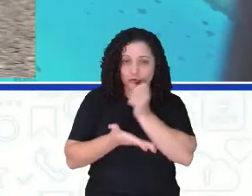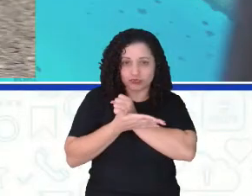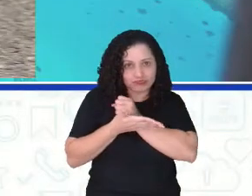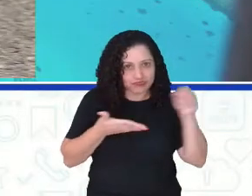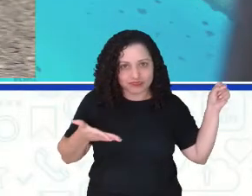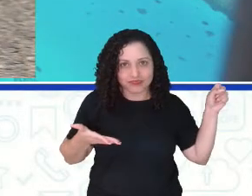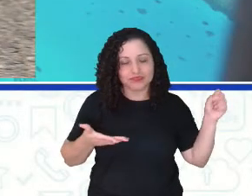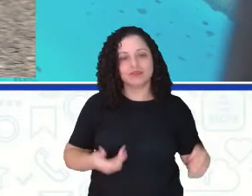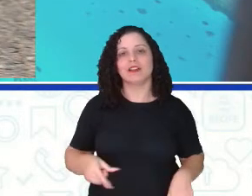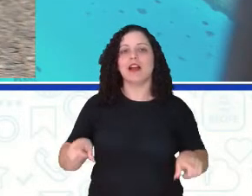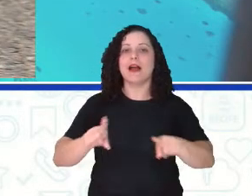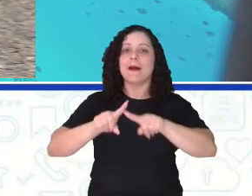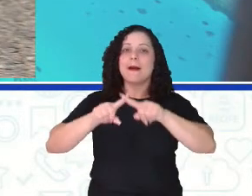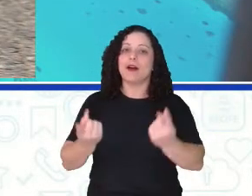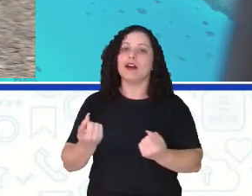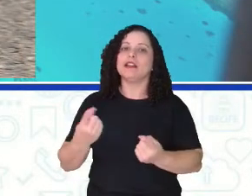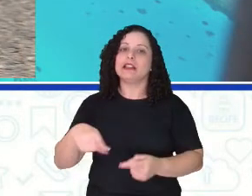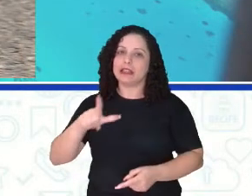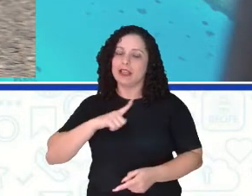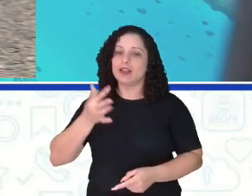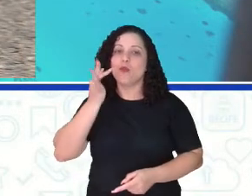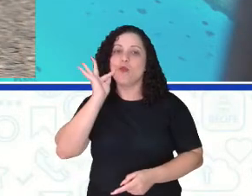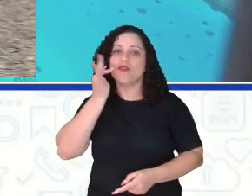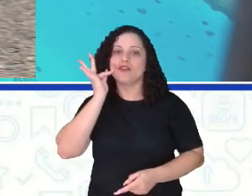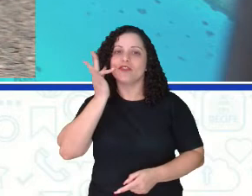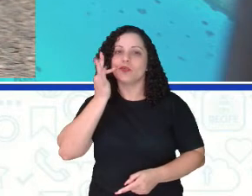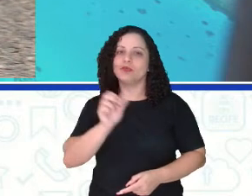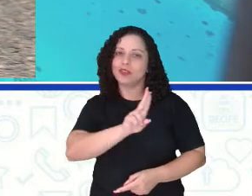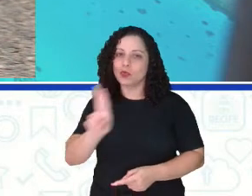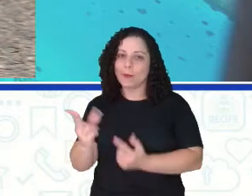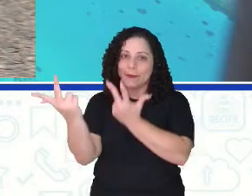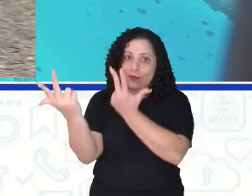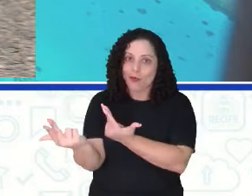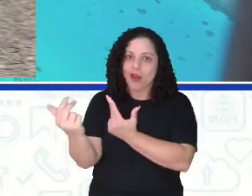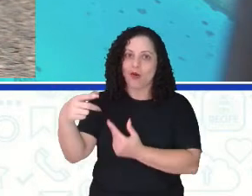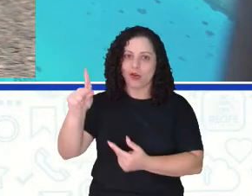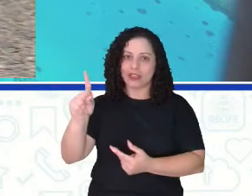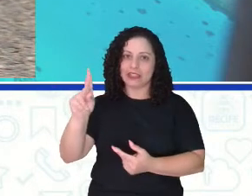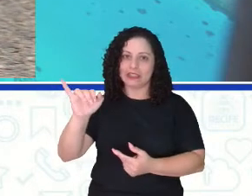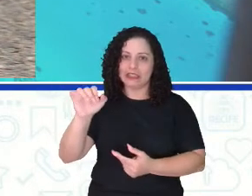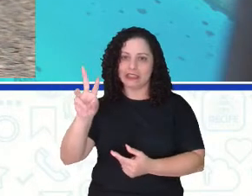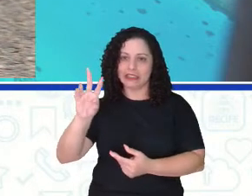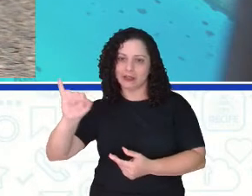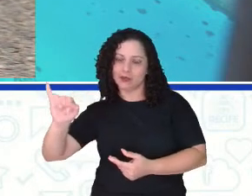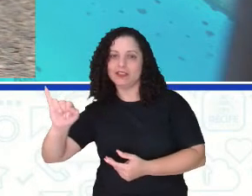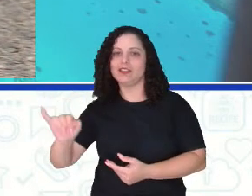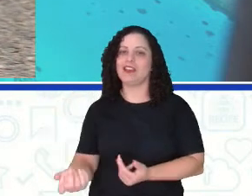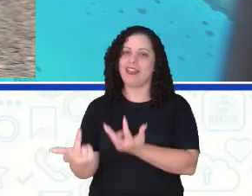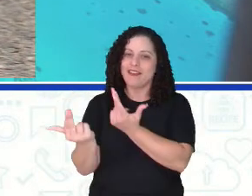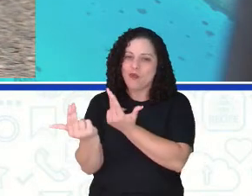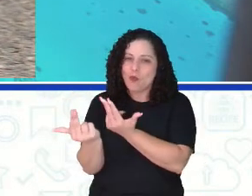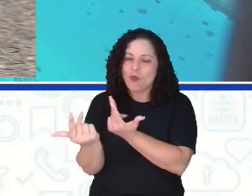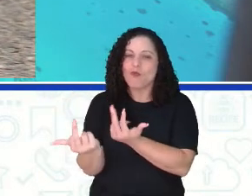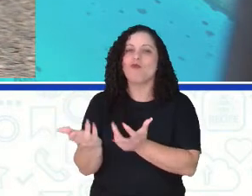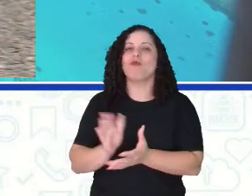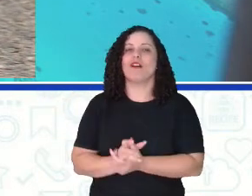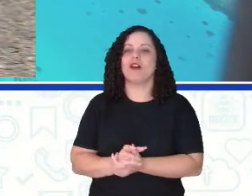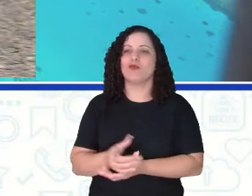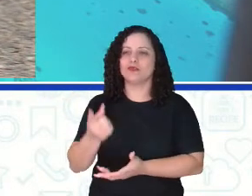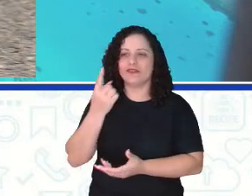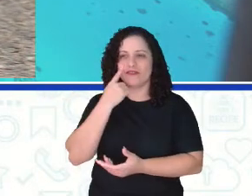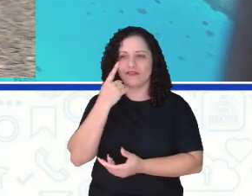fruta kiwi vem justamente desse animal. Aí você vê que é peludinho, assim, você vê o dorso